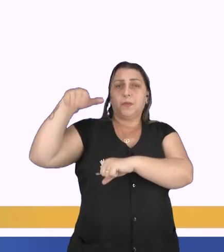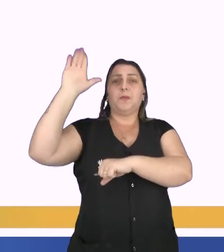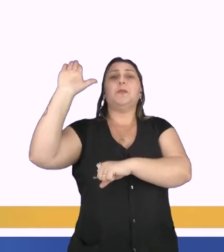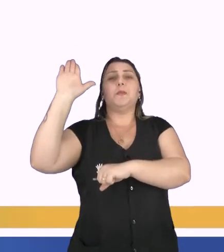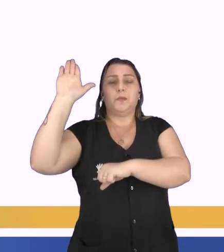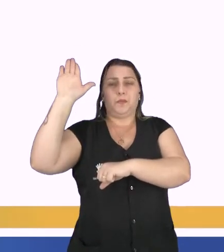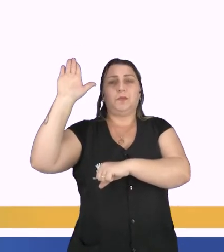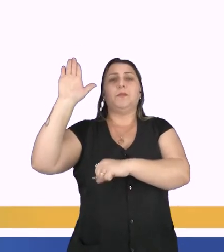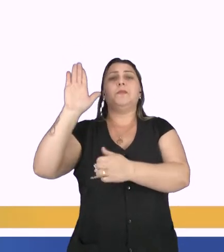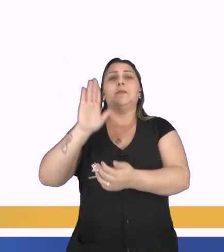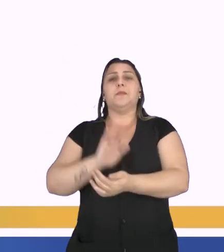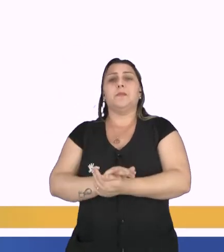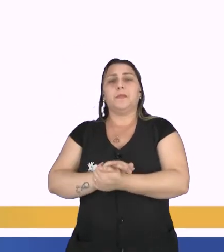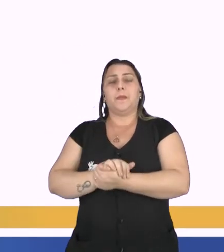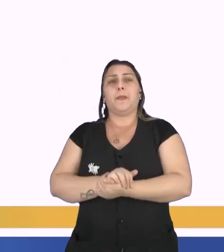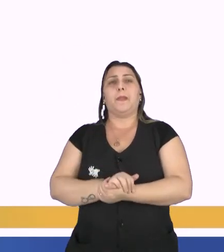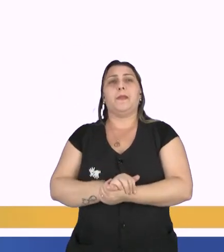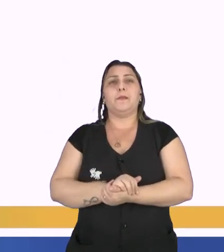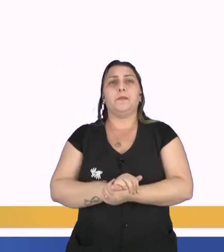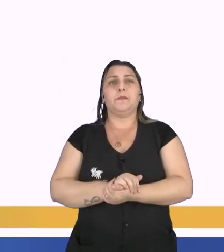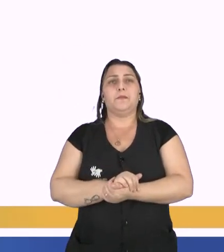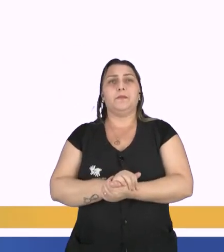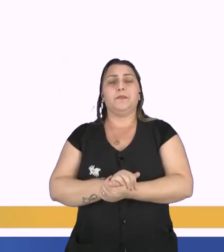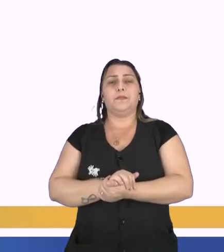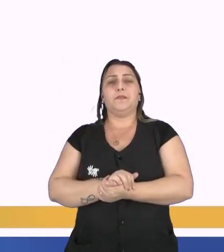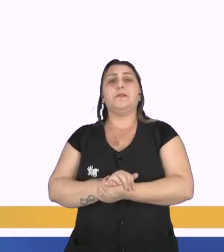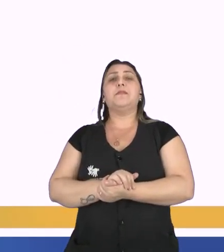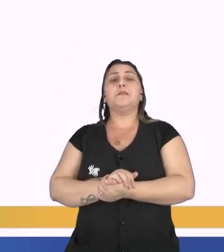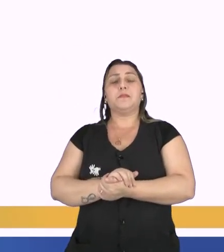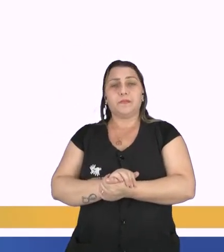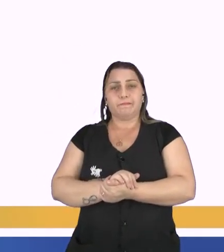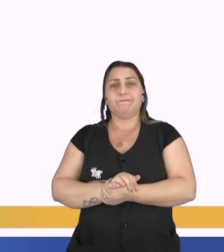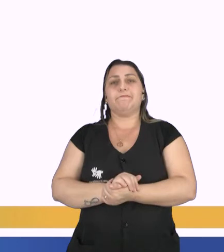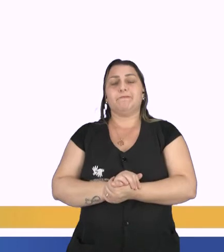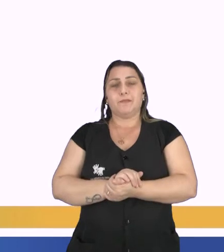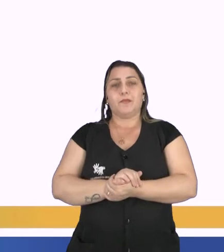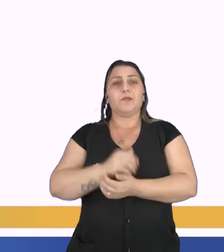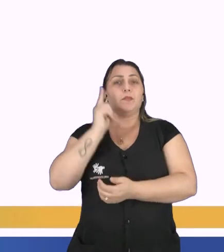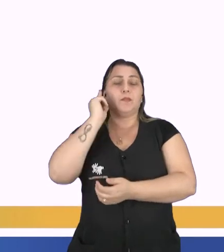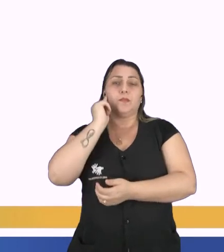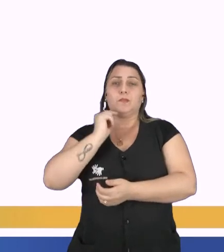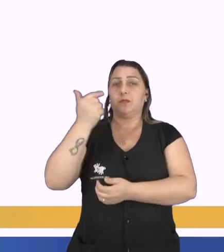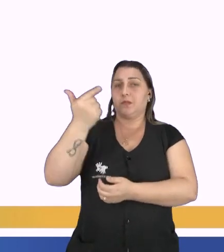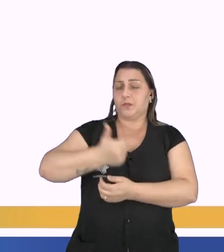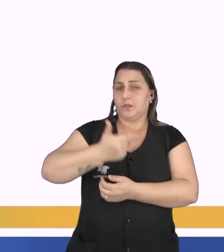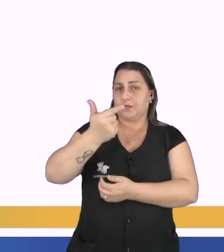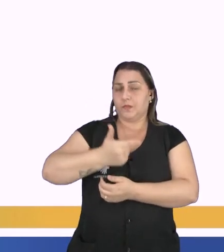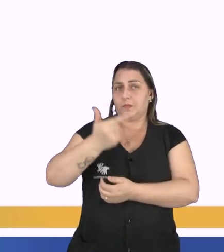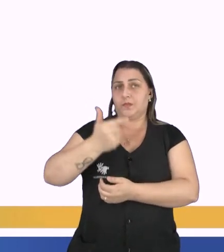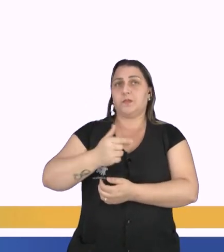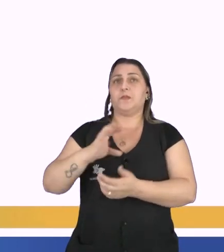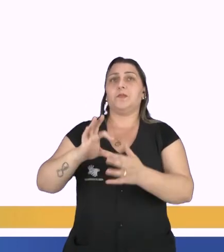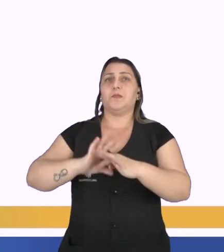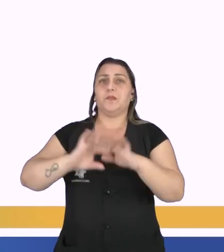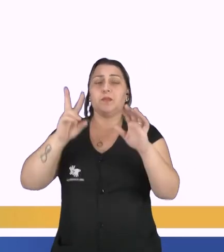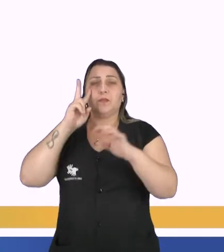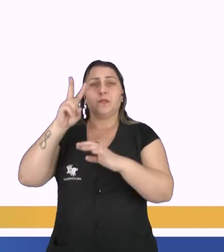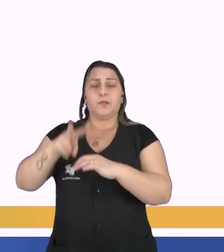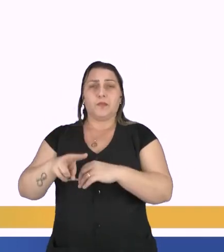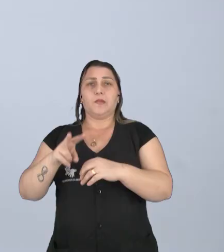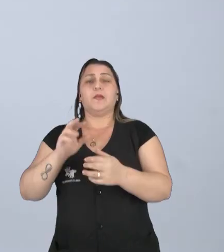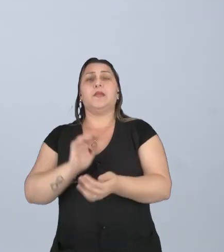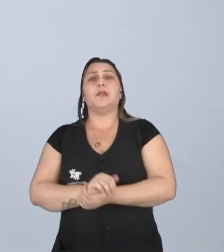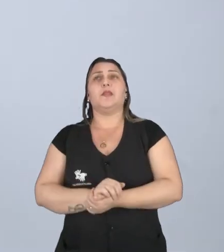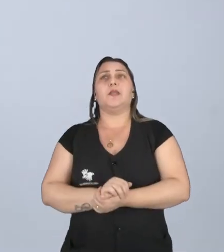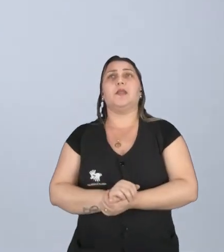como golpe da maioridade, né, que vai ser essa antecipação da maioridade. Os liberais vendo aí que